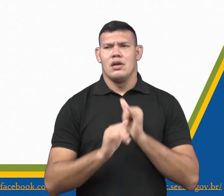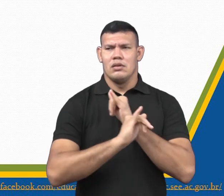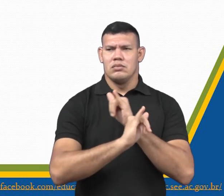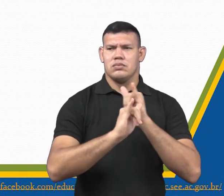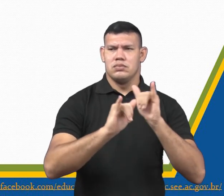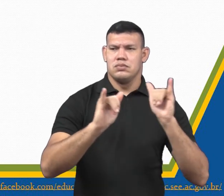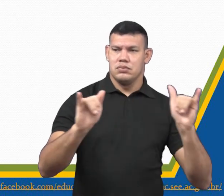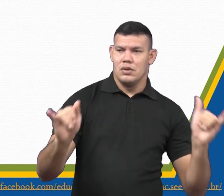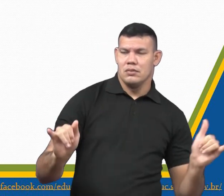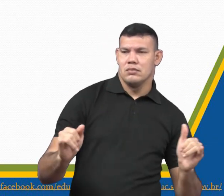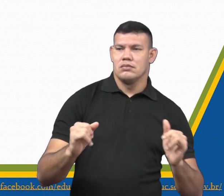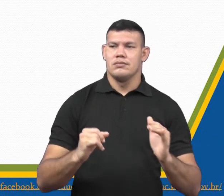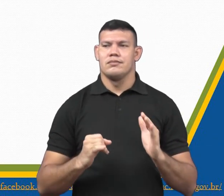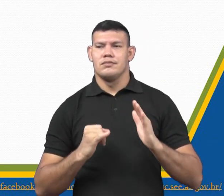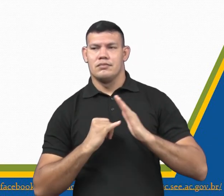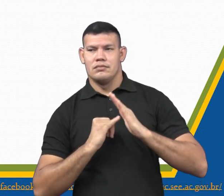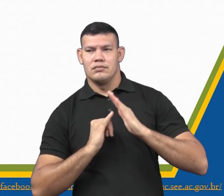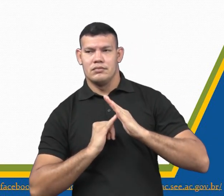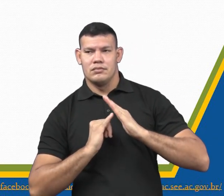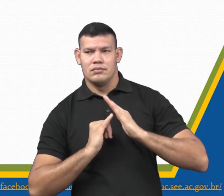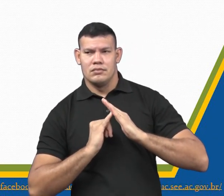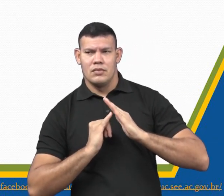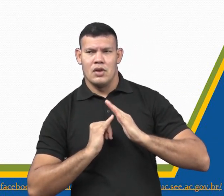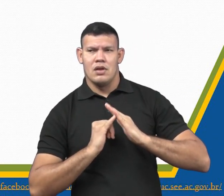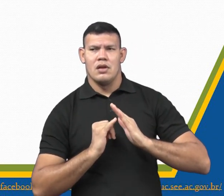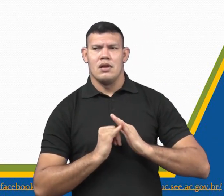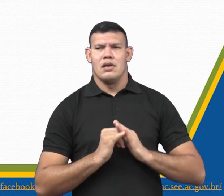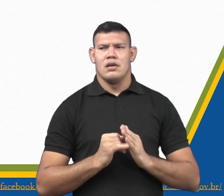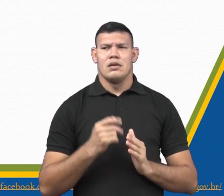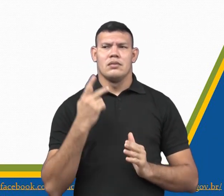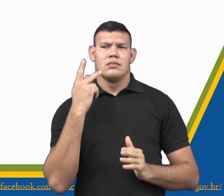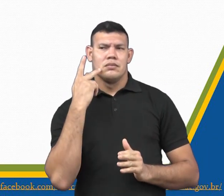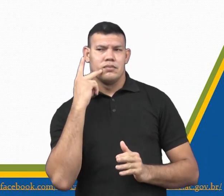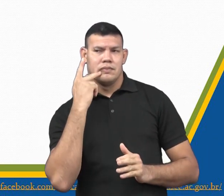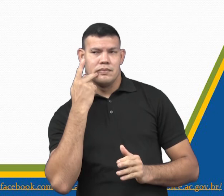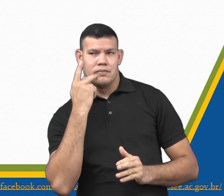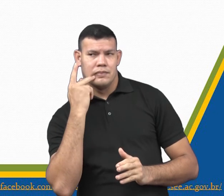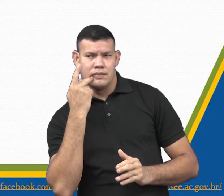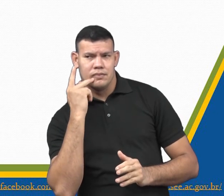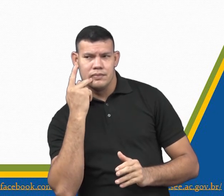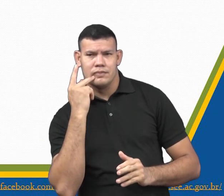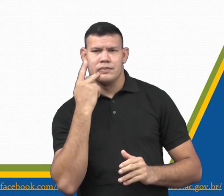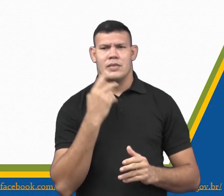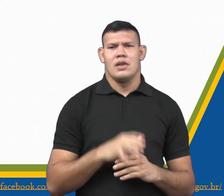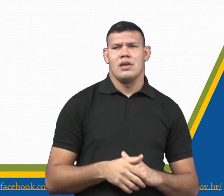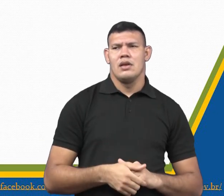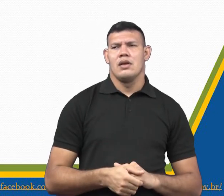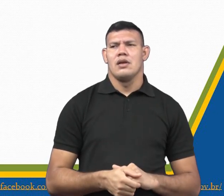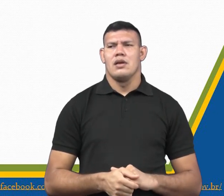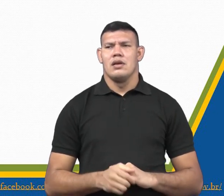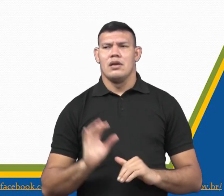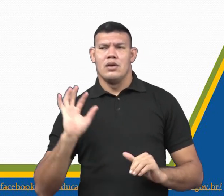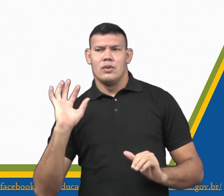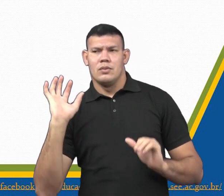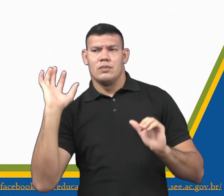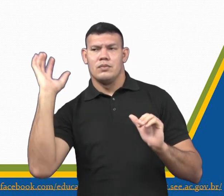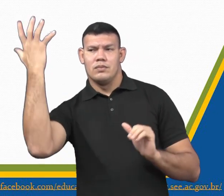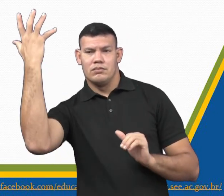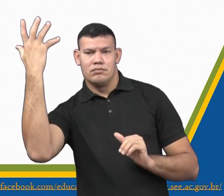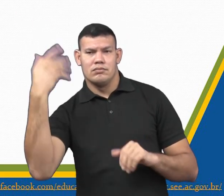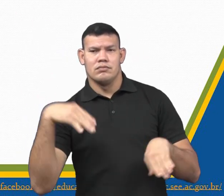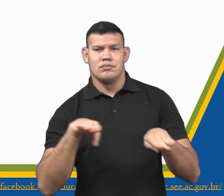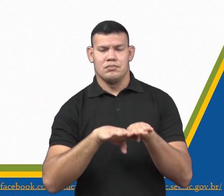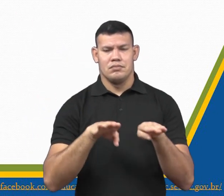recente prognóstico para os próximos 3 meses em relação à possibilidade de chuvas no Ceará, apesar de indicar pequena melhora